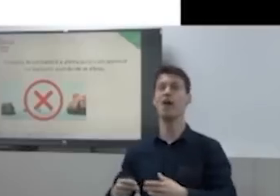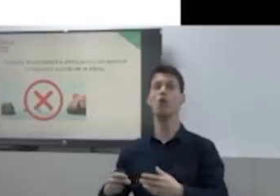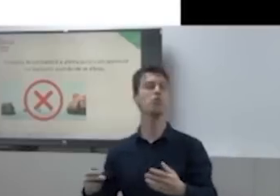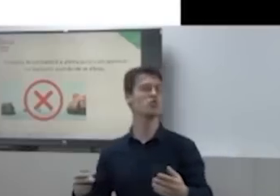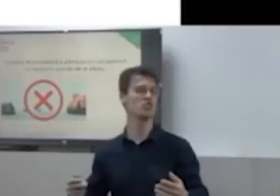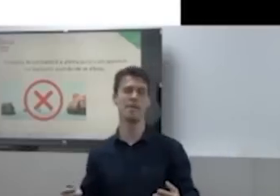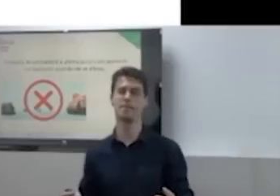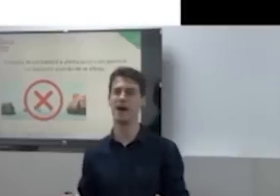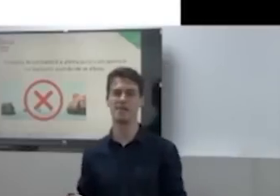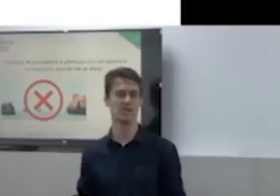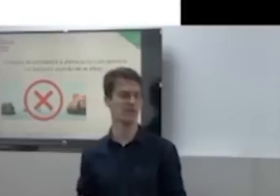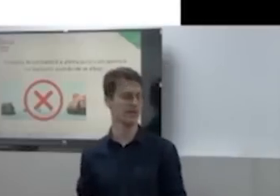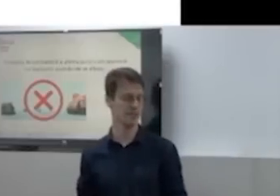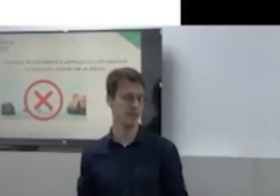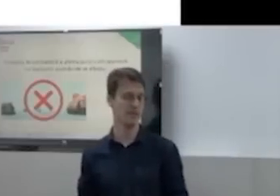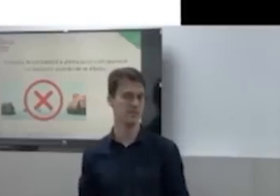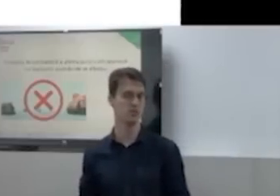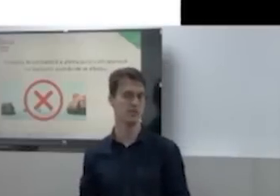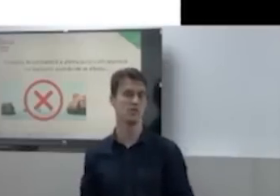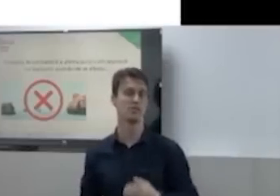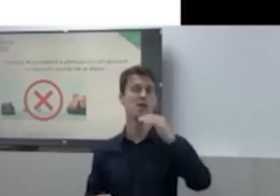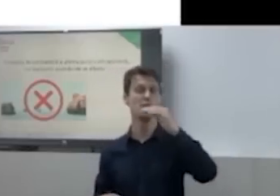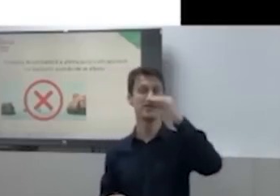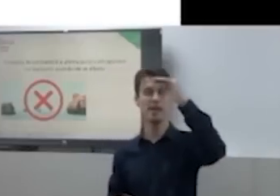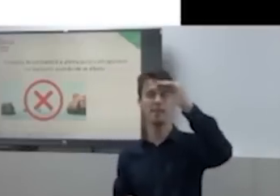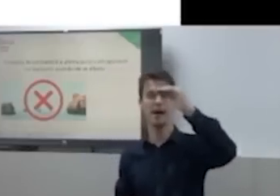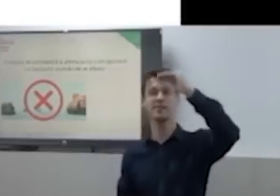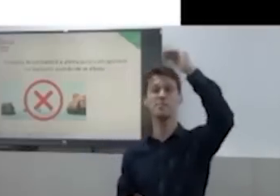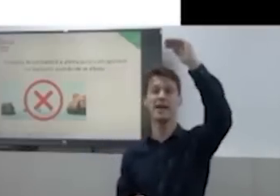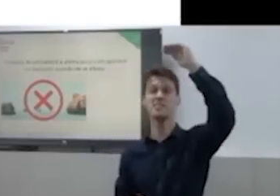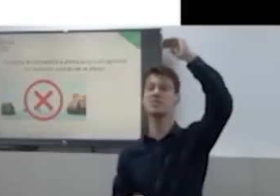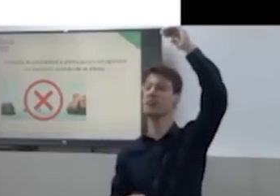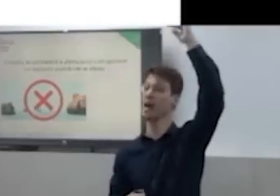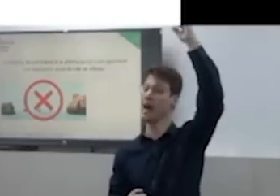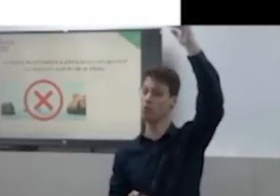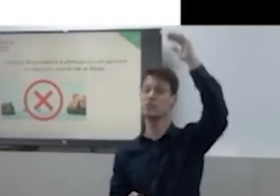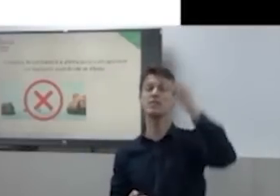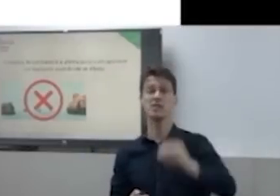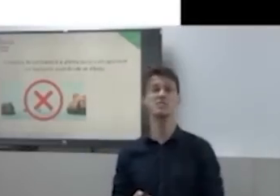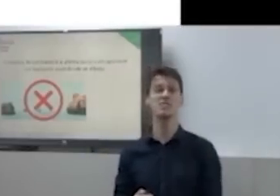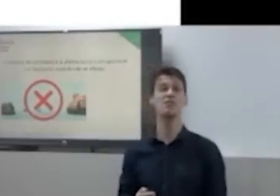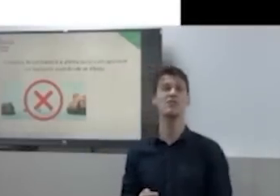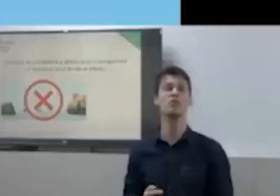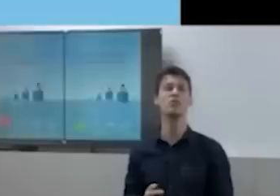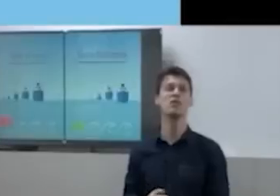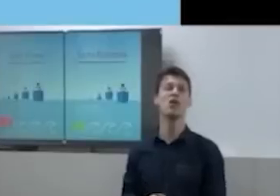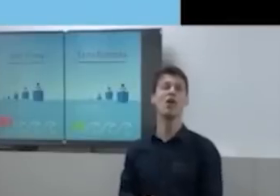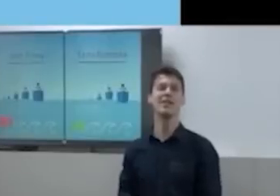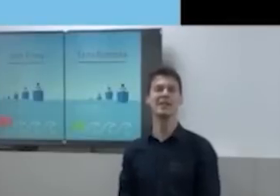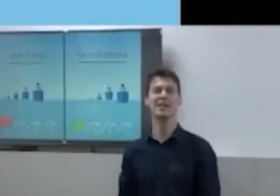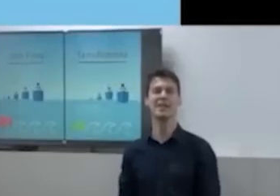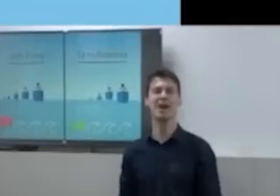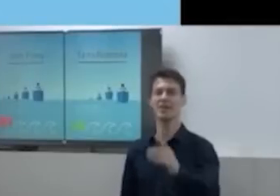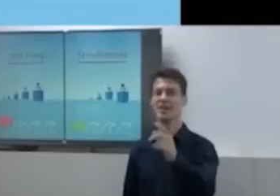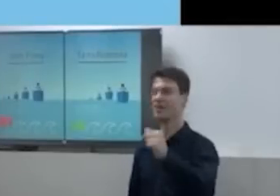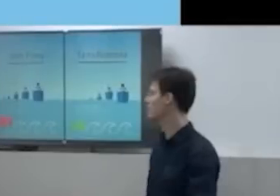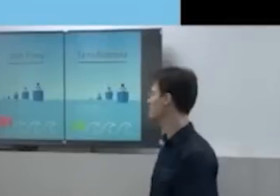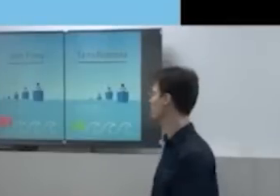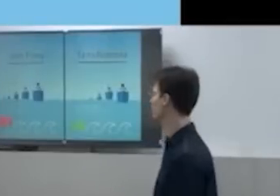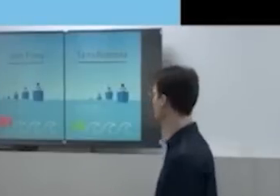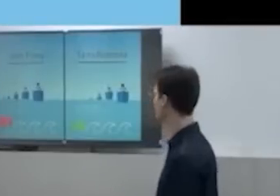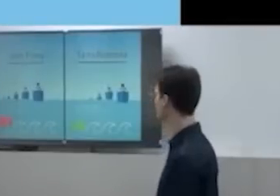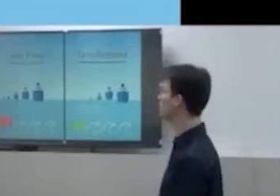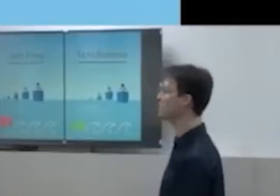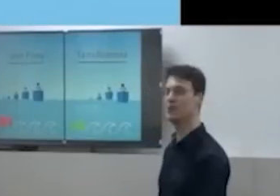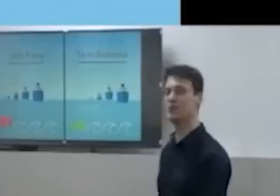mastro do barco é a última parte que vai desaparecer no horizonte, porque é a parte mais alta desse navio. Olha que legal!